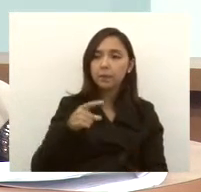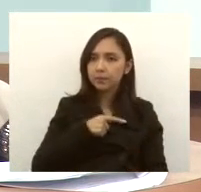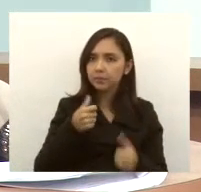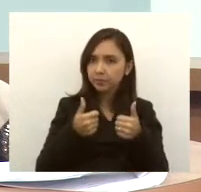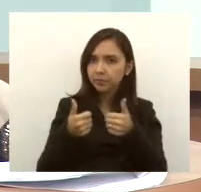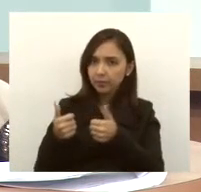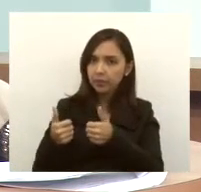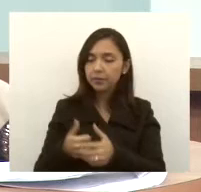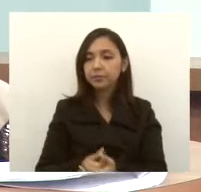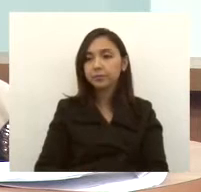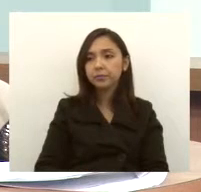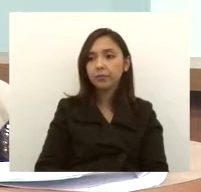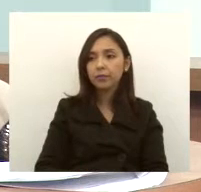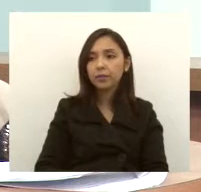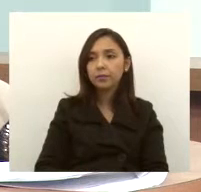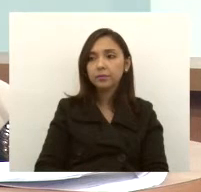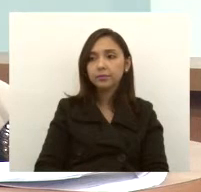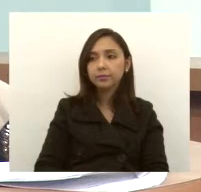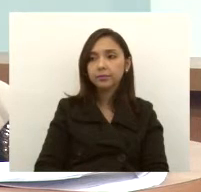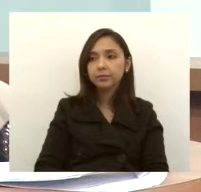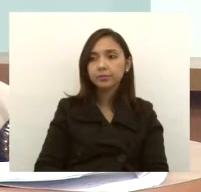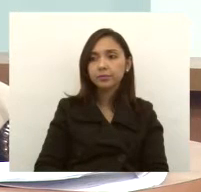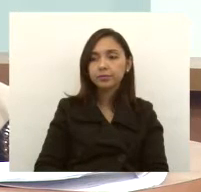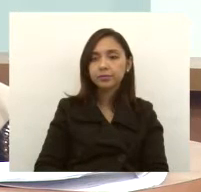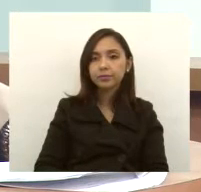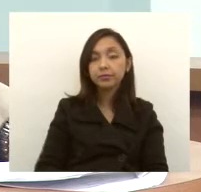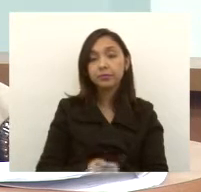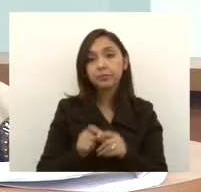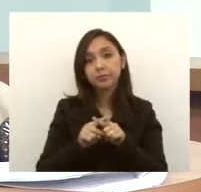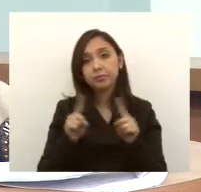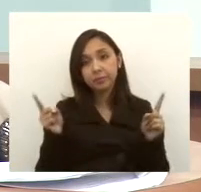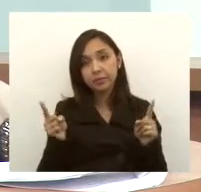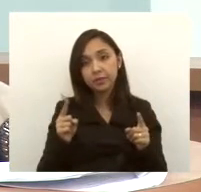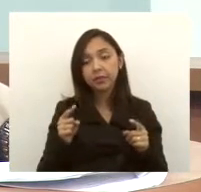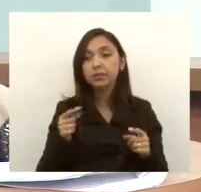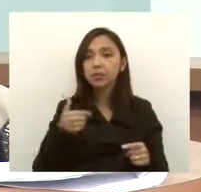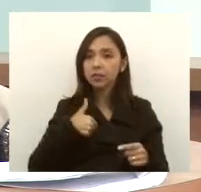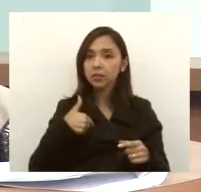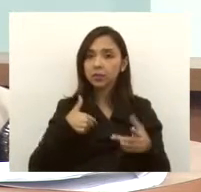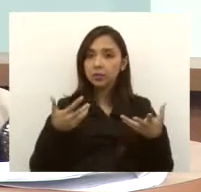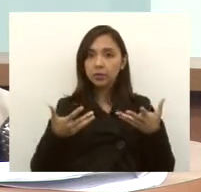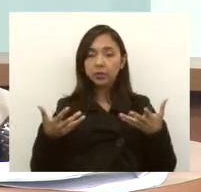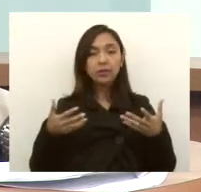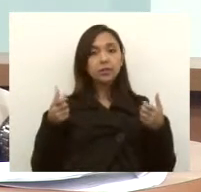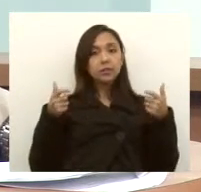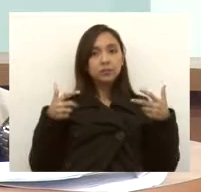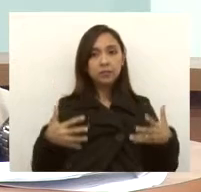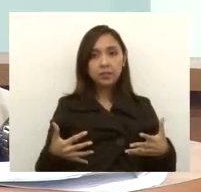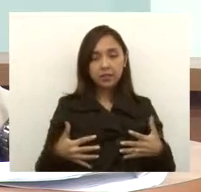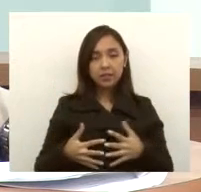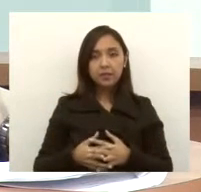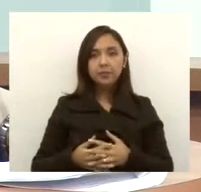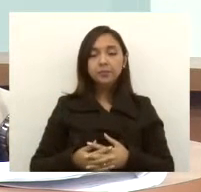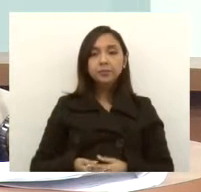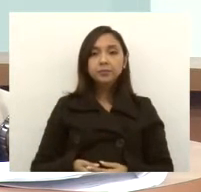bem, né? Está muito bem trabalhado. Mas eu quero aqui falar a